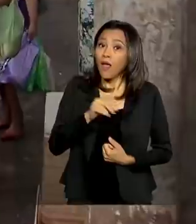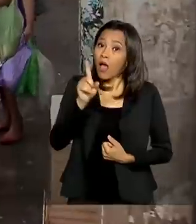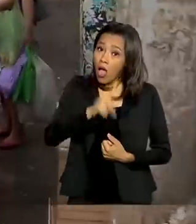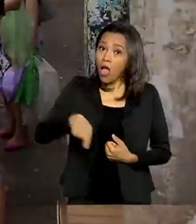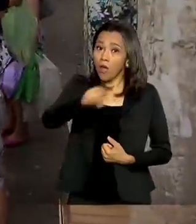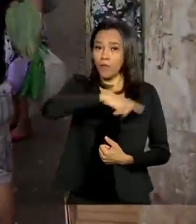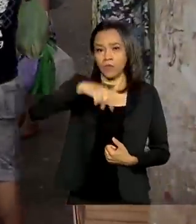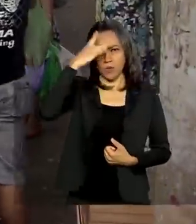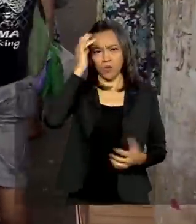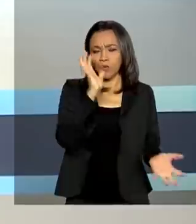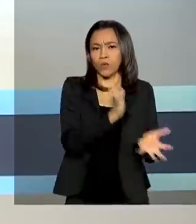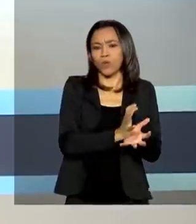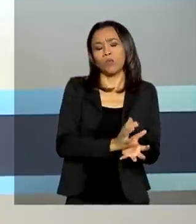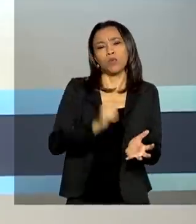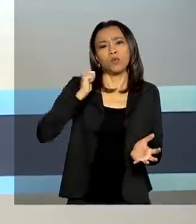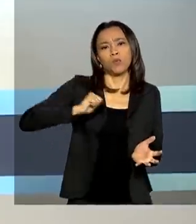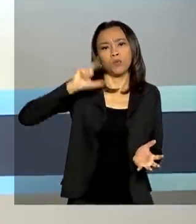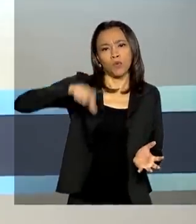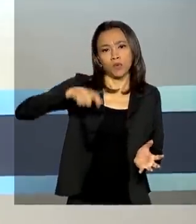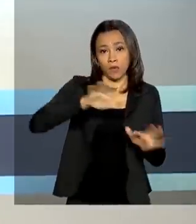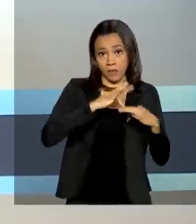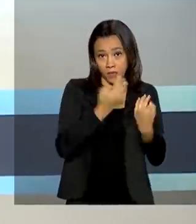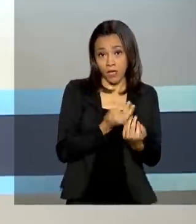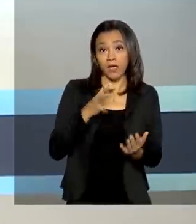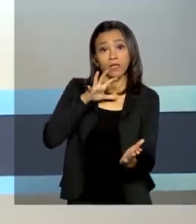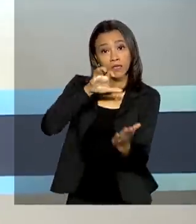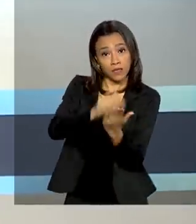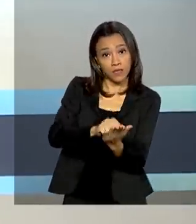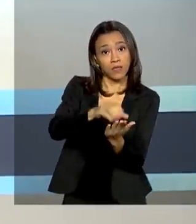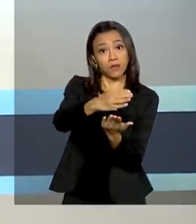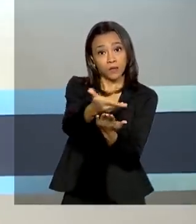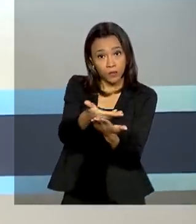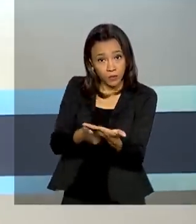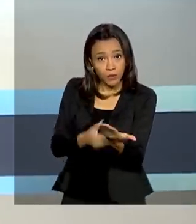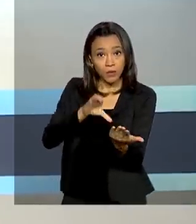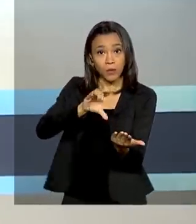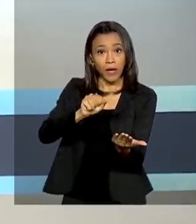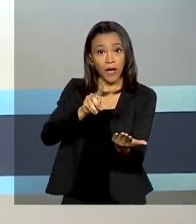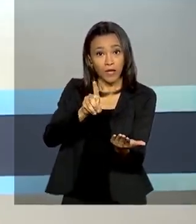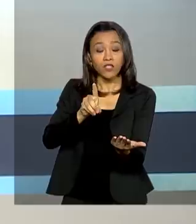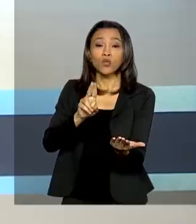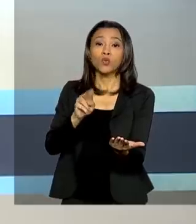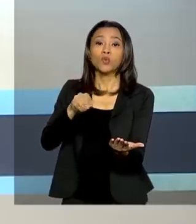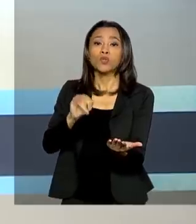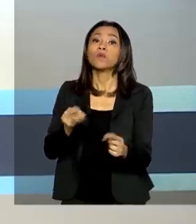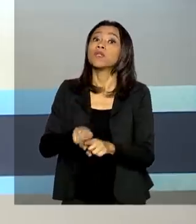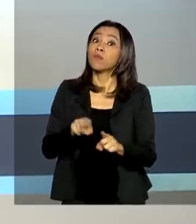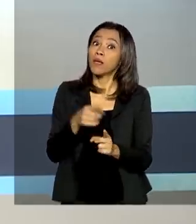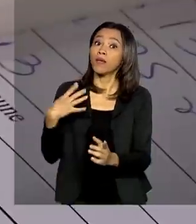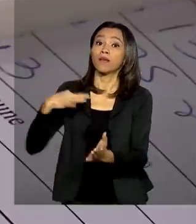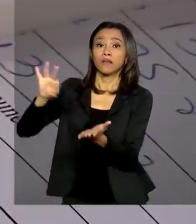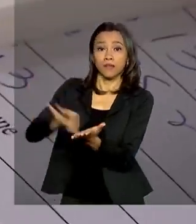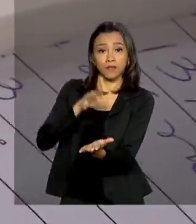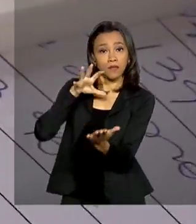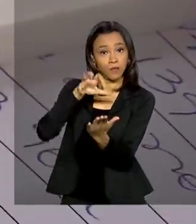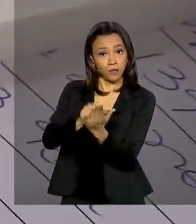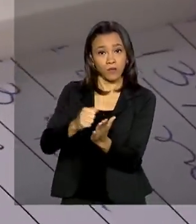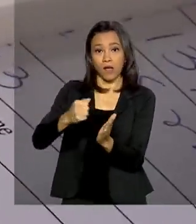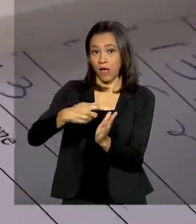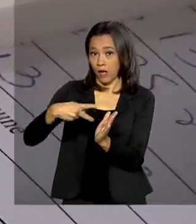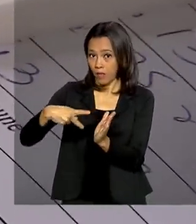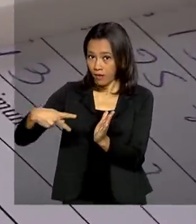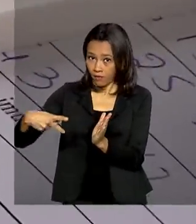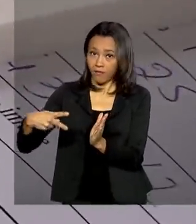beneficiários do Bolsa Família, inscritos no CadÚnico e quem se cadastrou no aplicativo da Caixa. Governo dobra o número